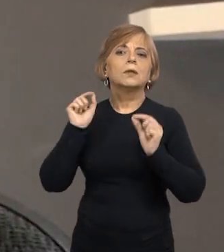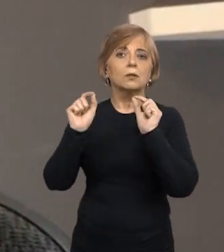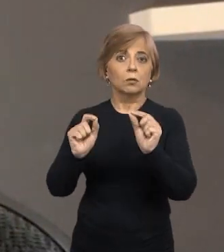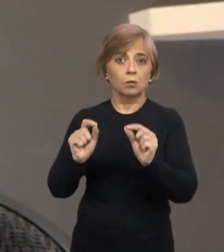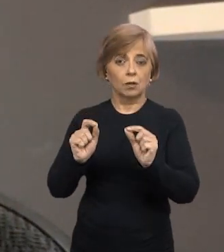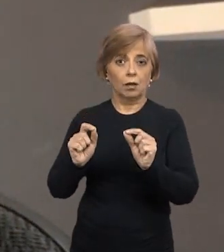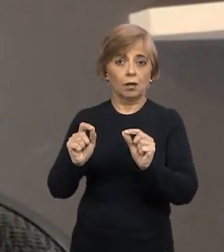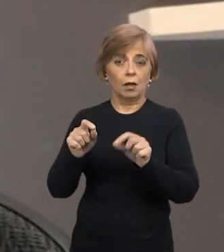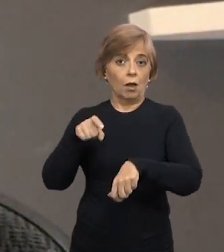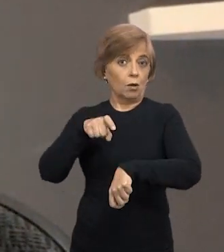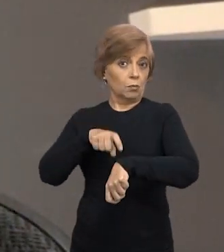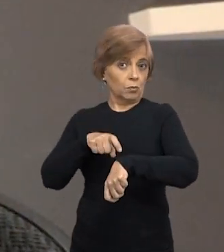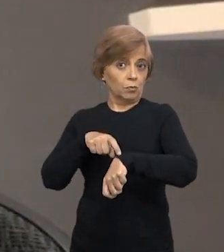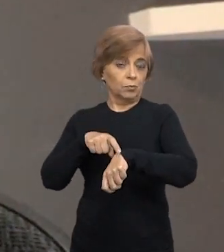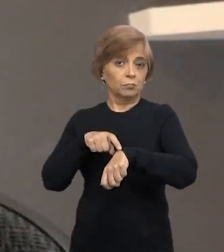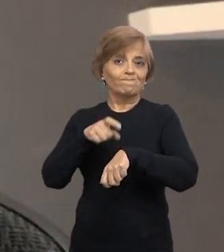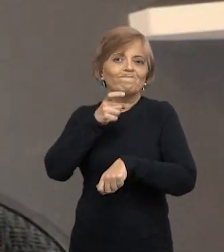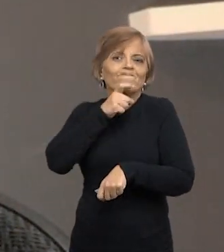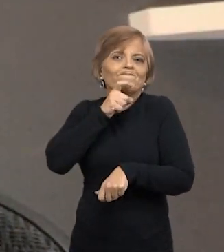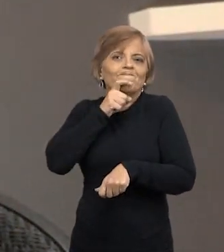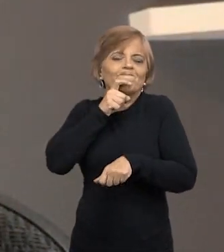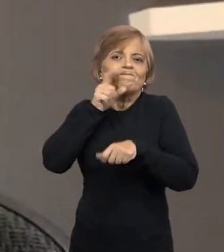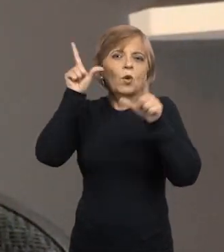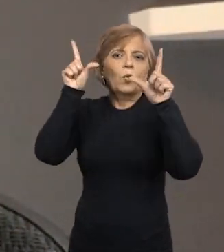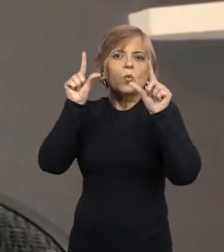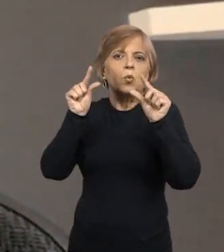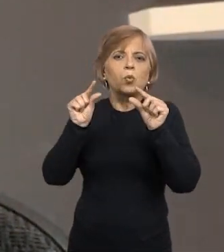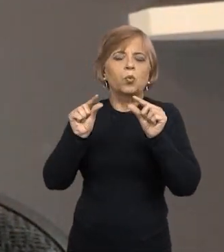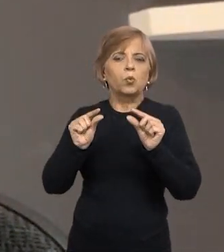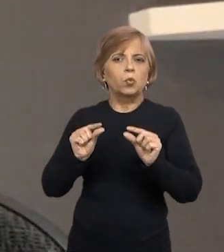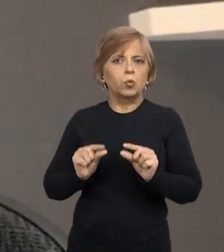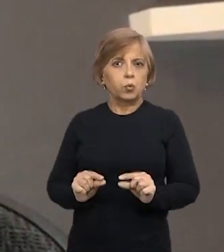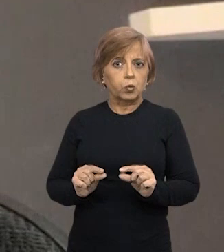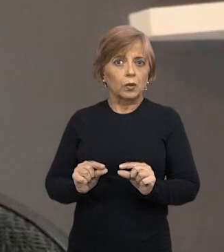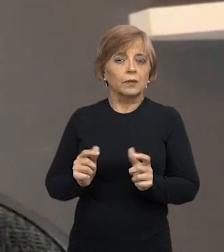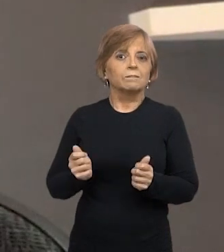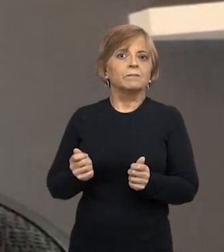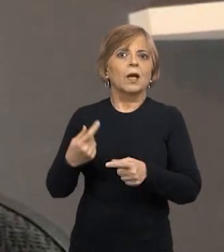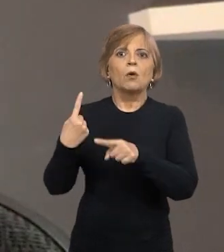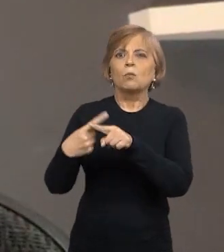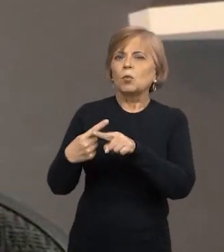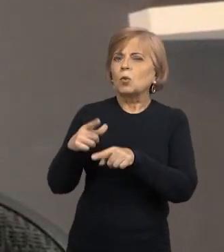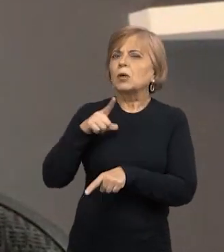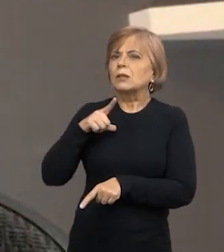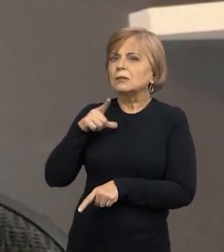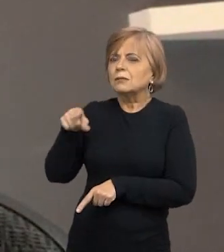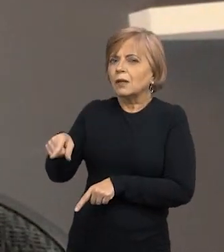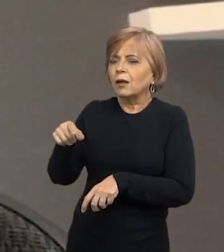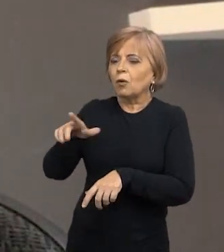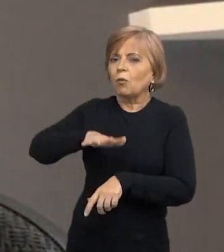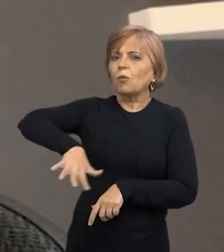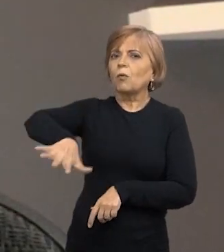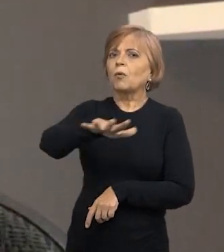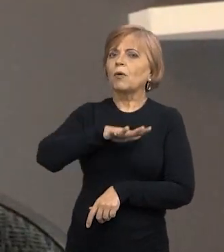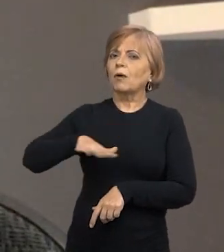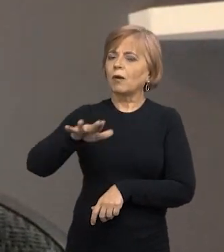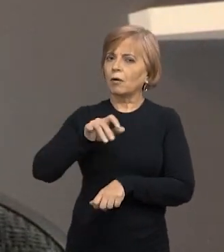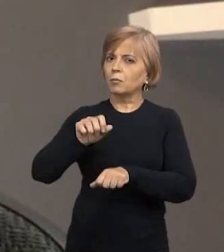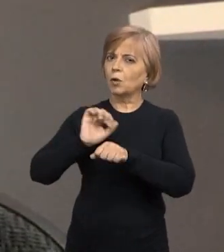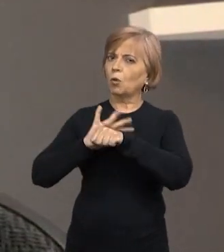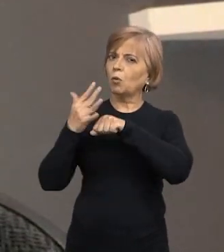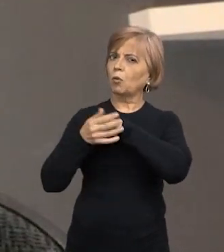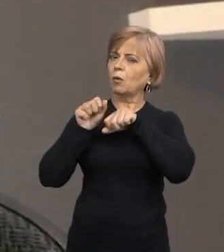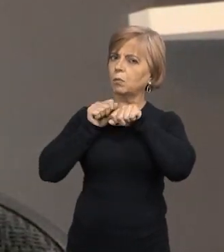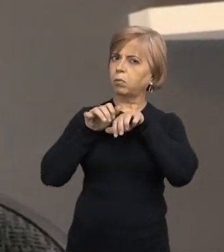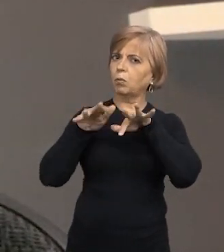do inverno e com a consequente queda da temperatura, haveria um ambiente mais propício para a disseminação do novo